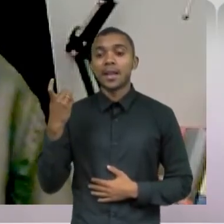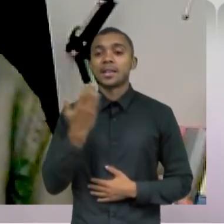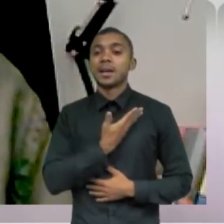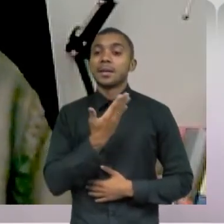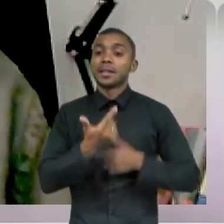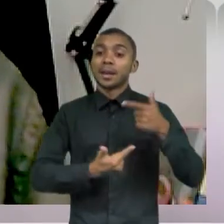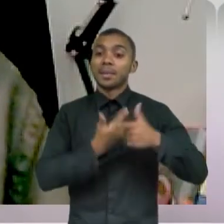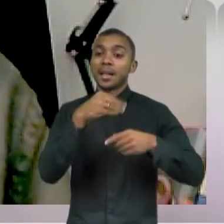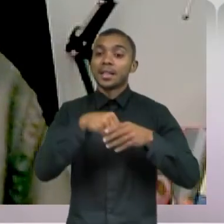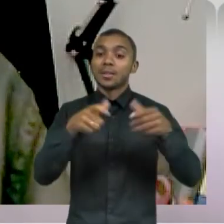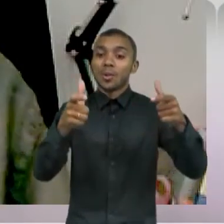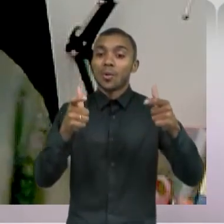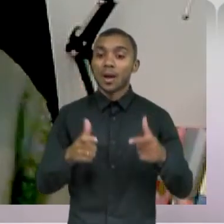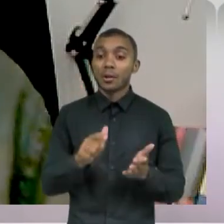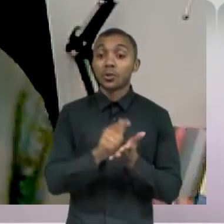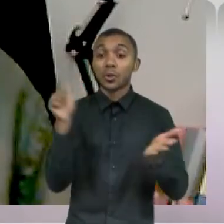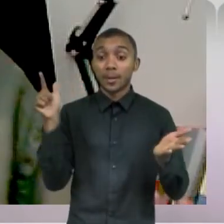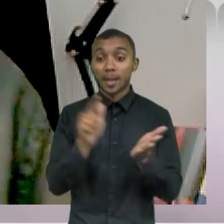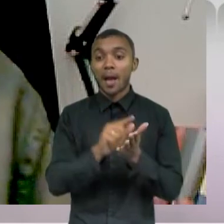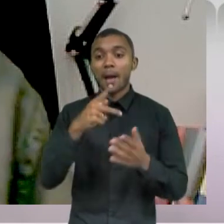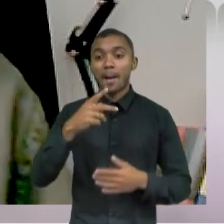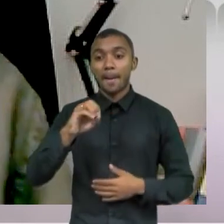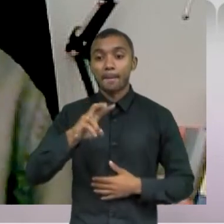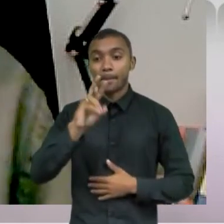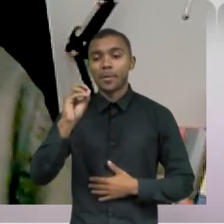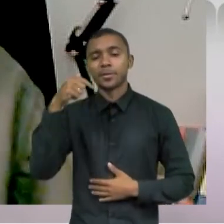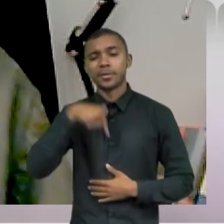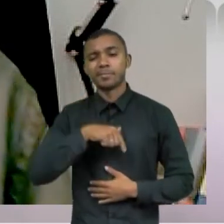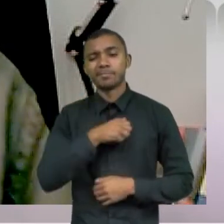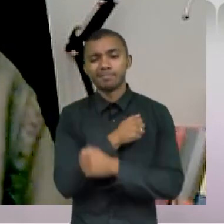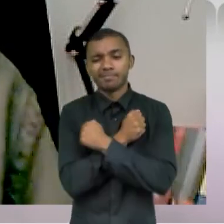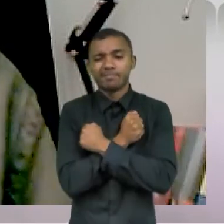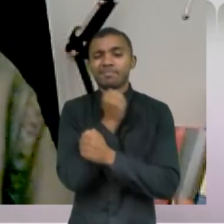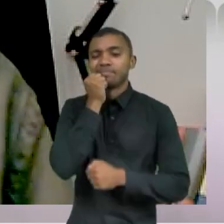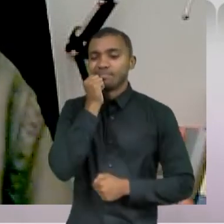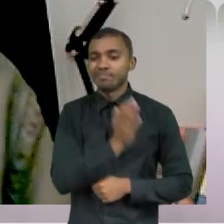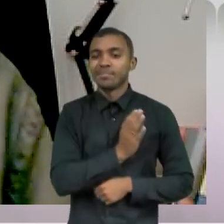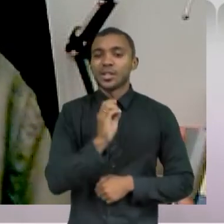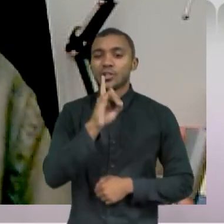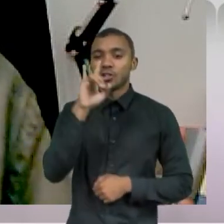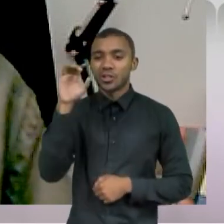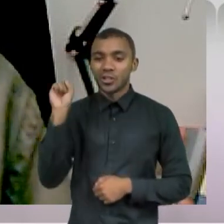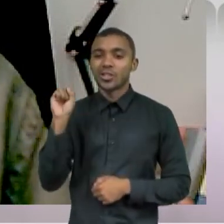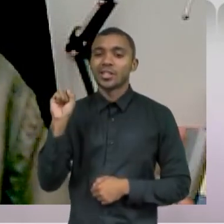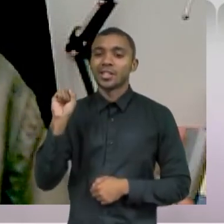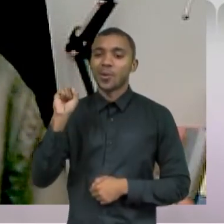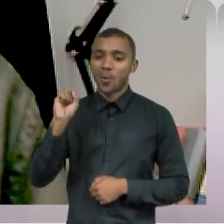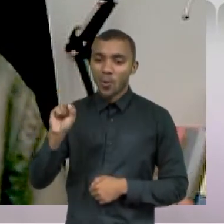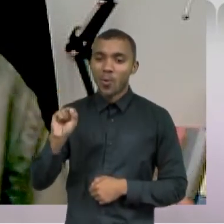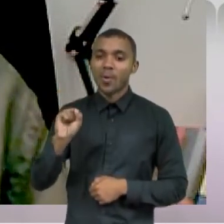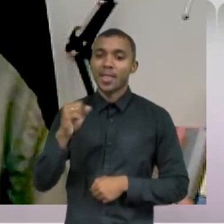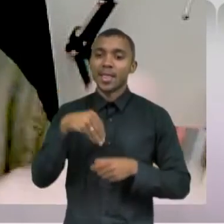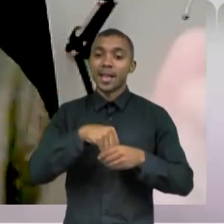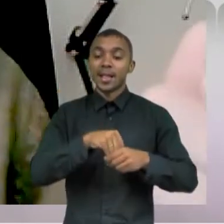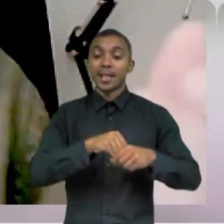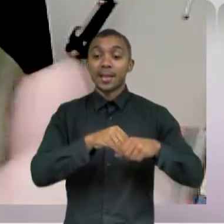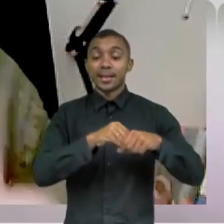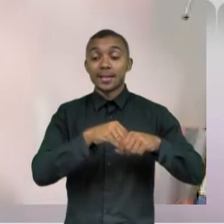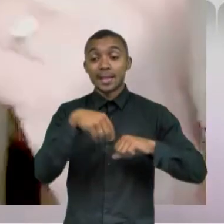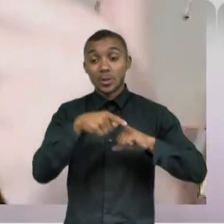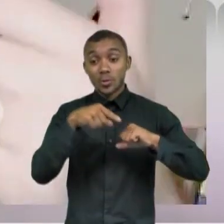Jornal O Povo, né, e será um prazer abraçá-lo, né, no dia do lançamento aí em Fortaleza, lá na